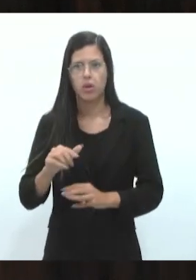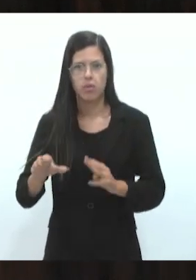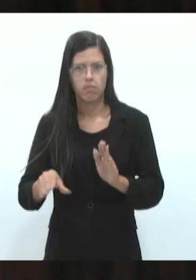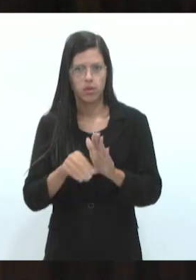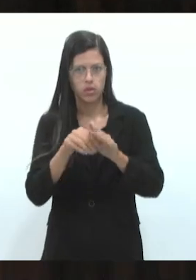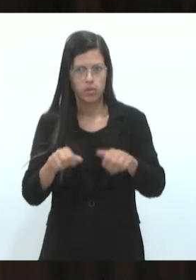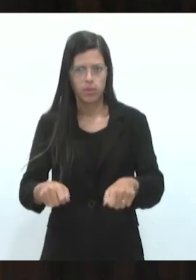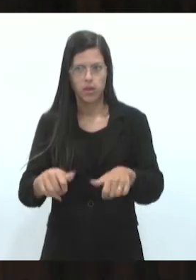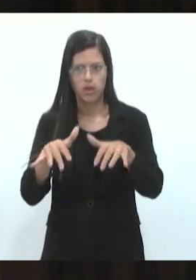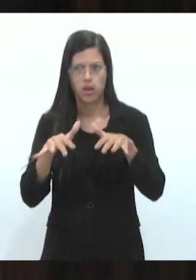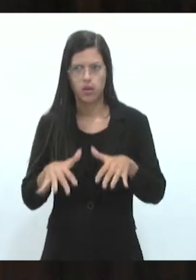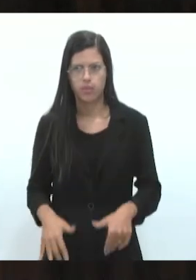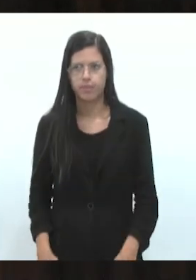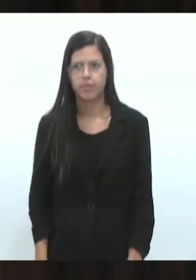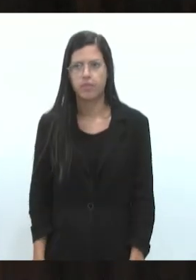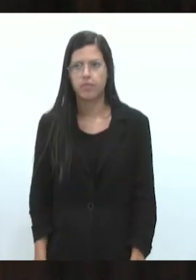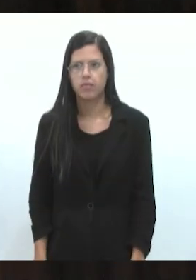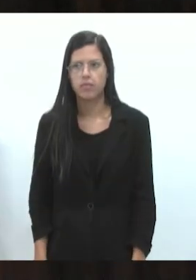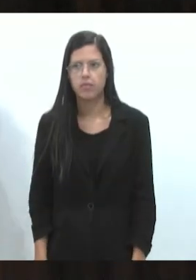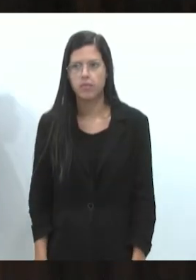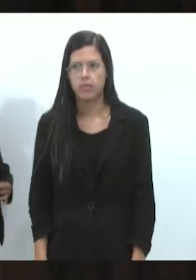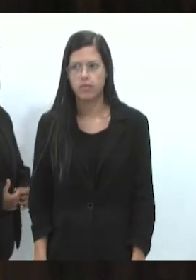plenário.